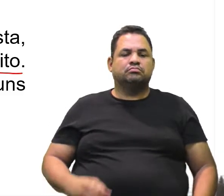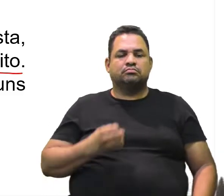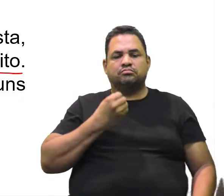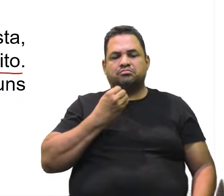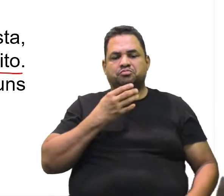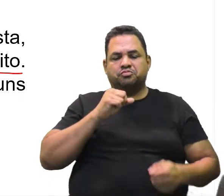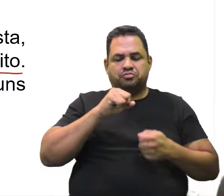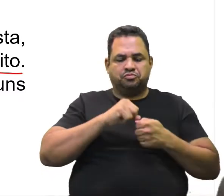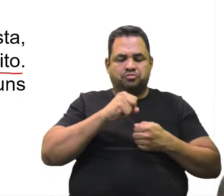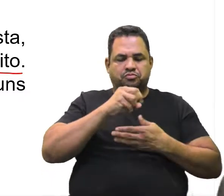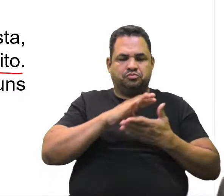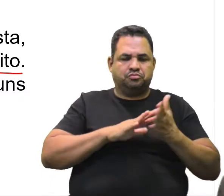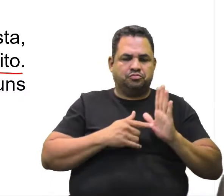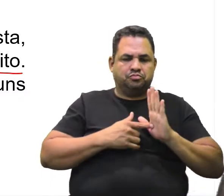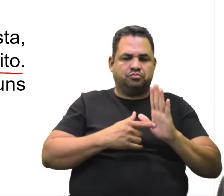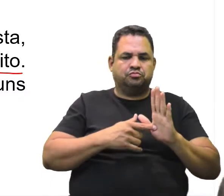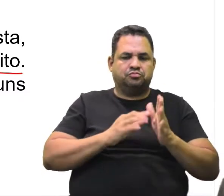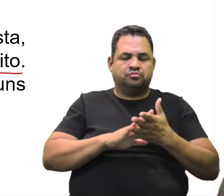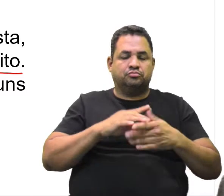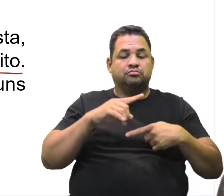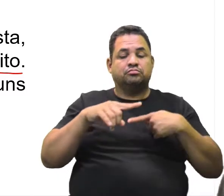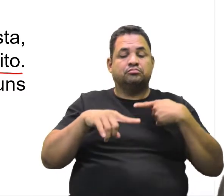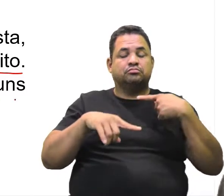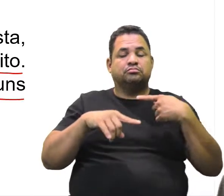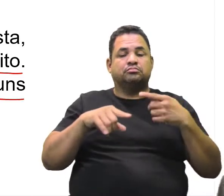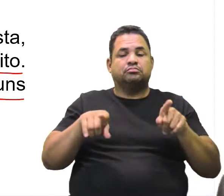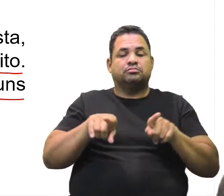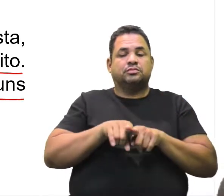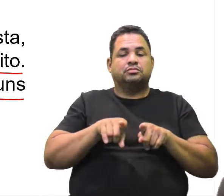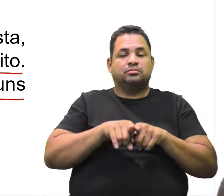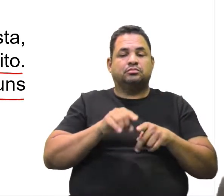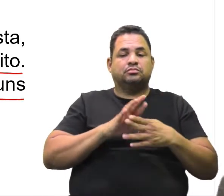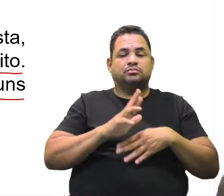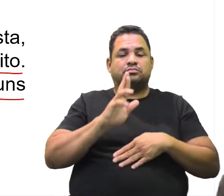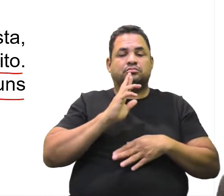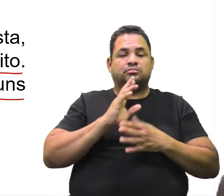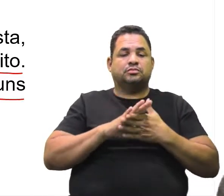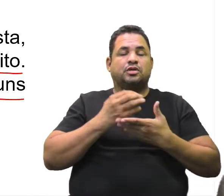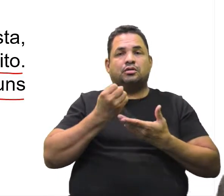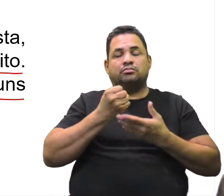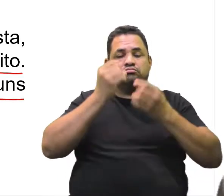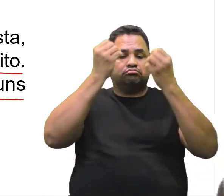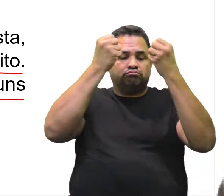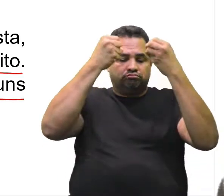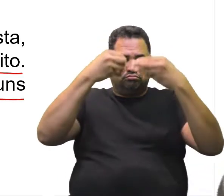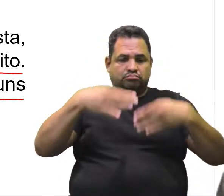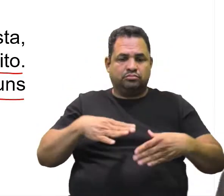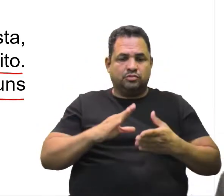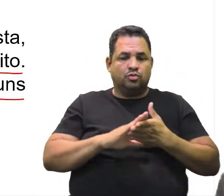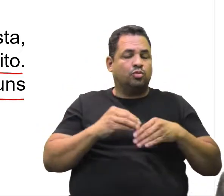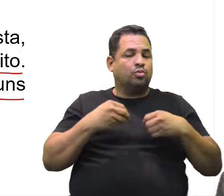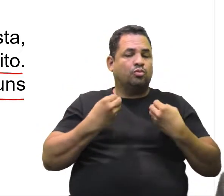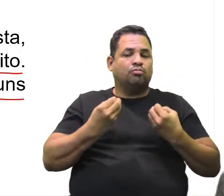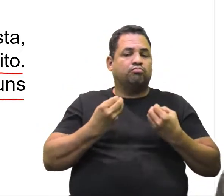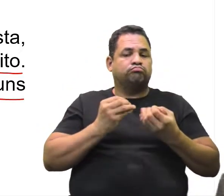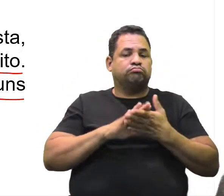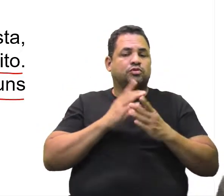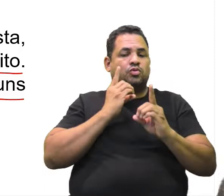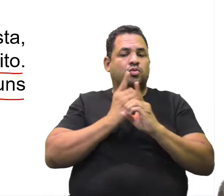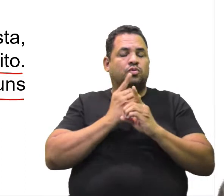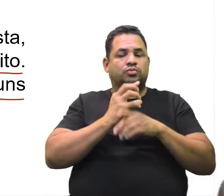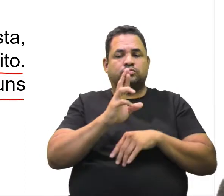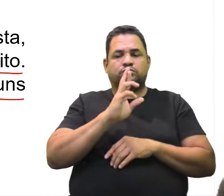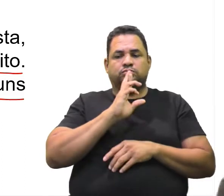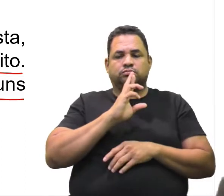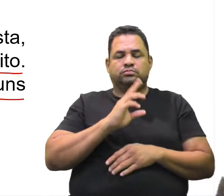boa resolução traz, além da resposta, alguns comentários de como chegar àquela resposta. Então, isso aqui